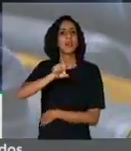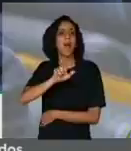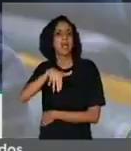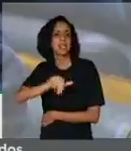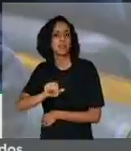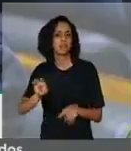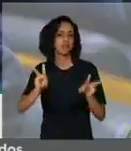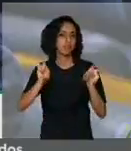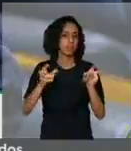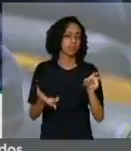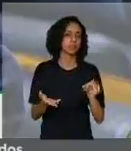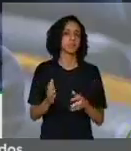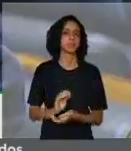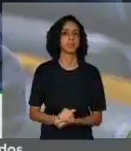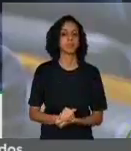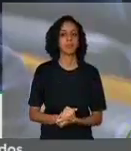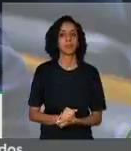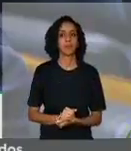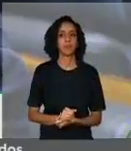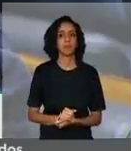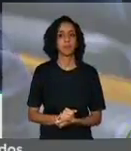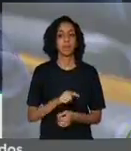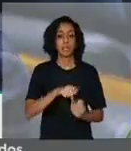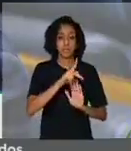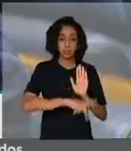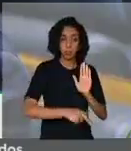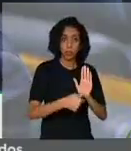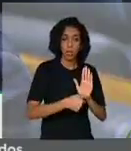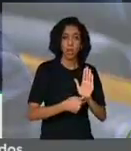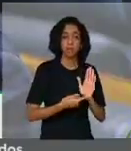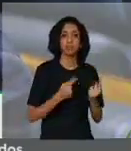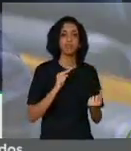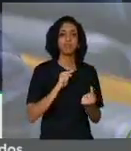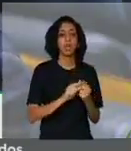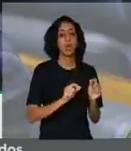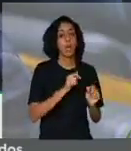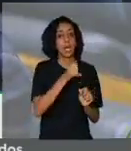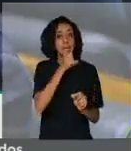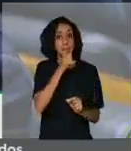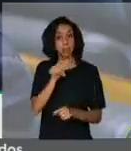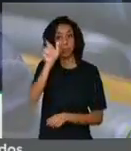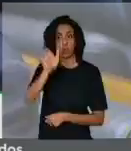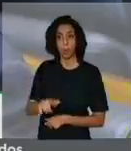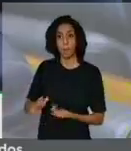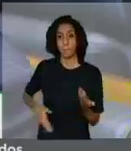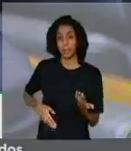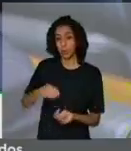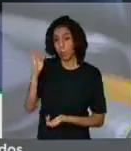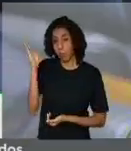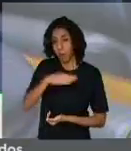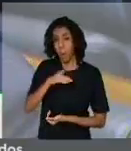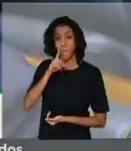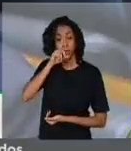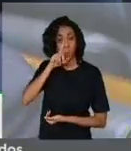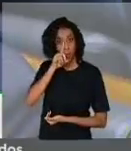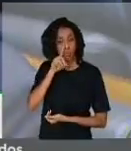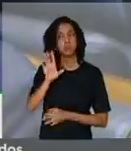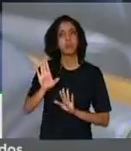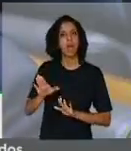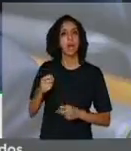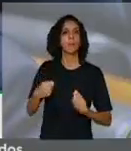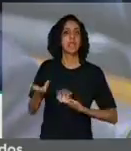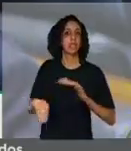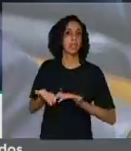que instrumentaliza o Estado para lidar com o preso de alta periculosidade de forma diferenciada do que é